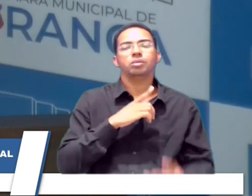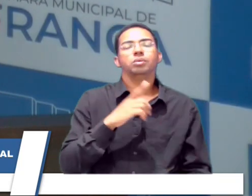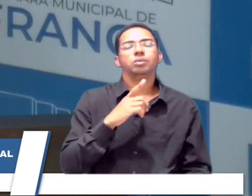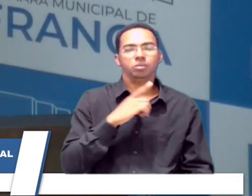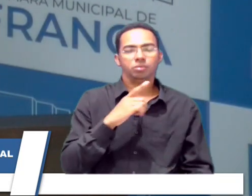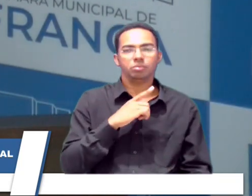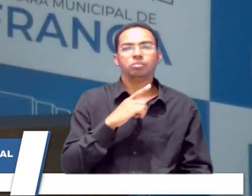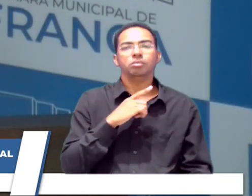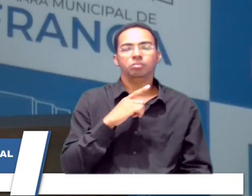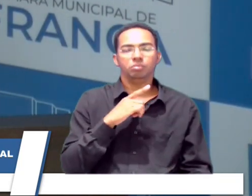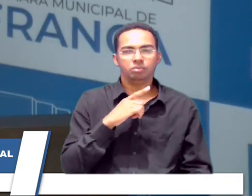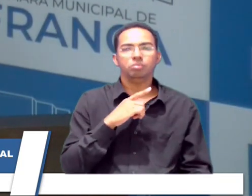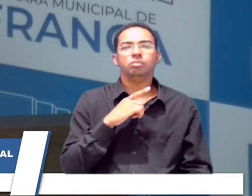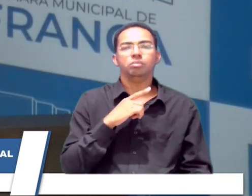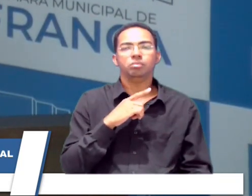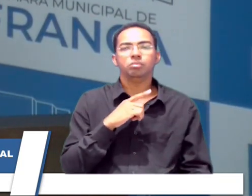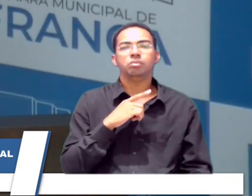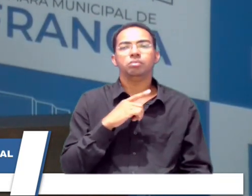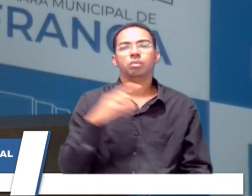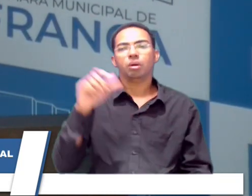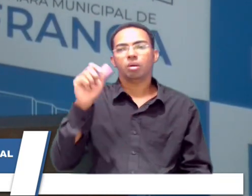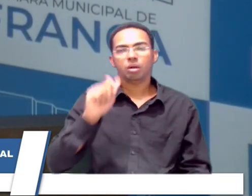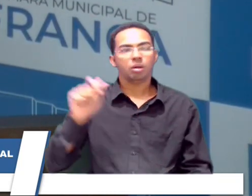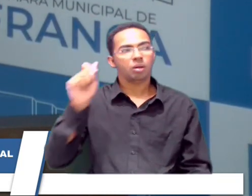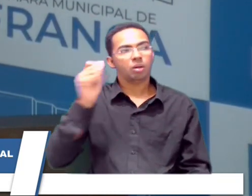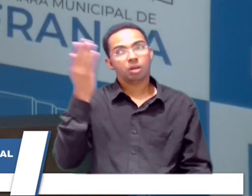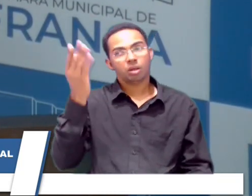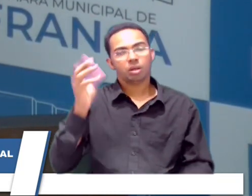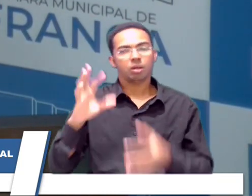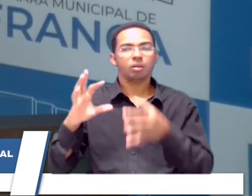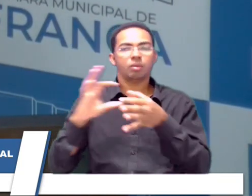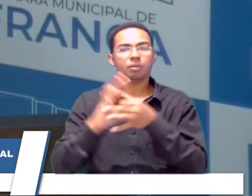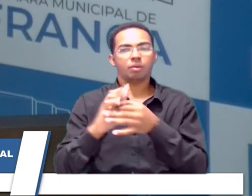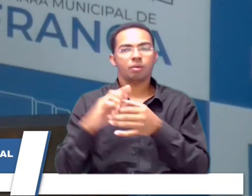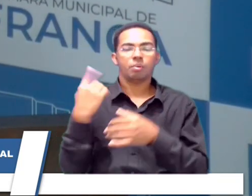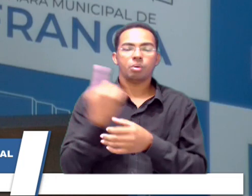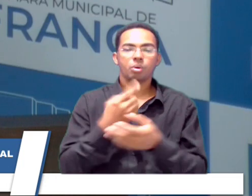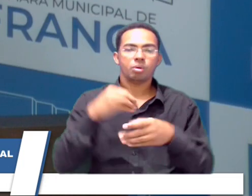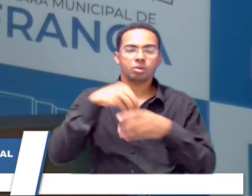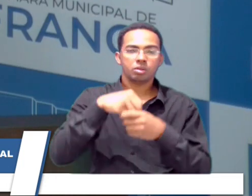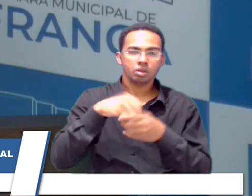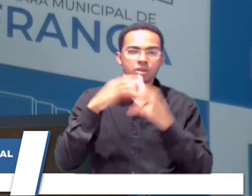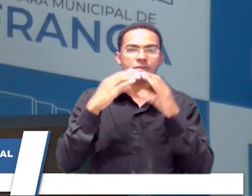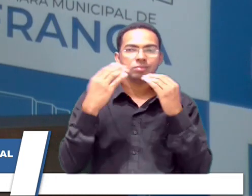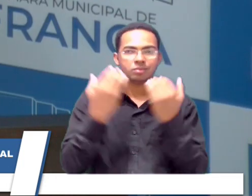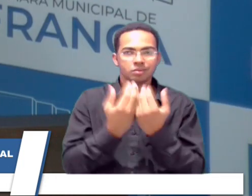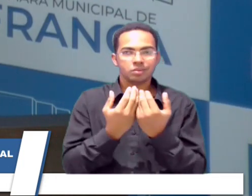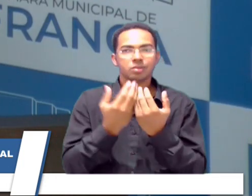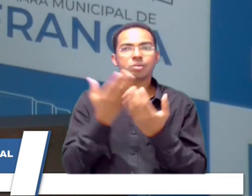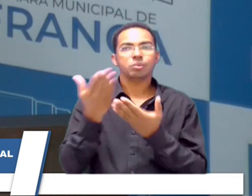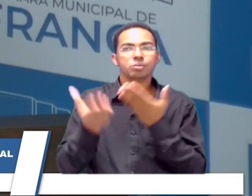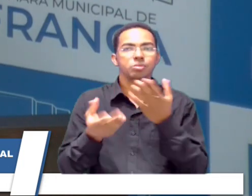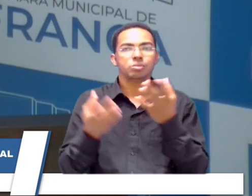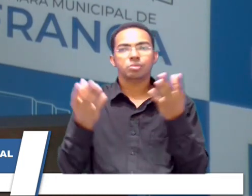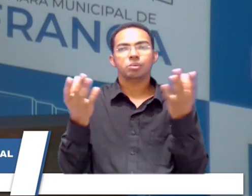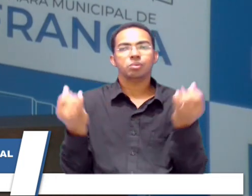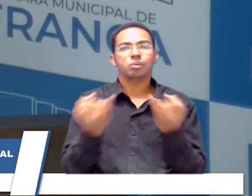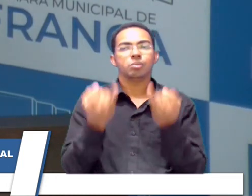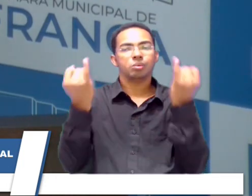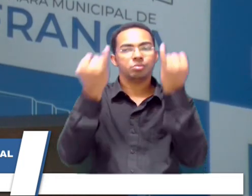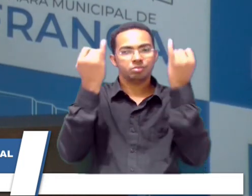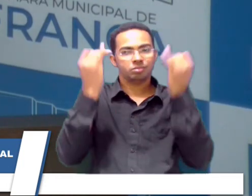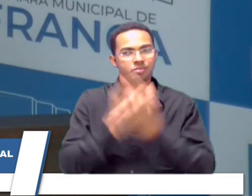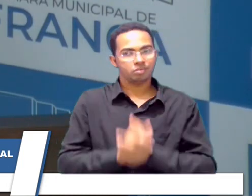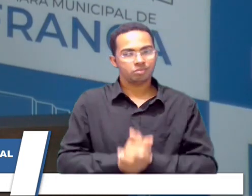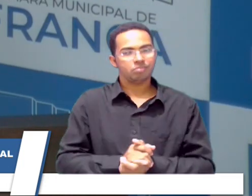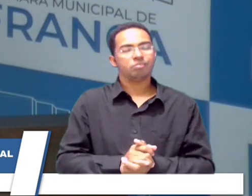né? Pela associação que ela faz para nós hoje dentro da comunidade, é um trabalho de extrema importância,